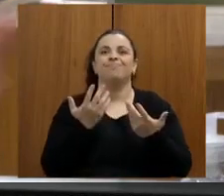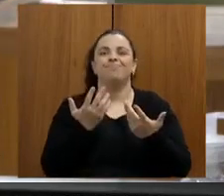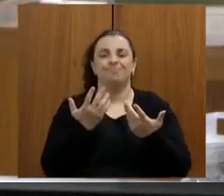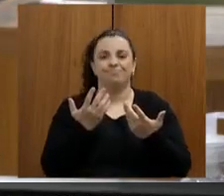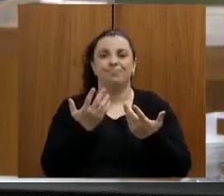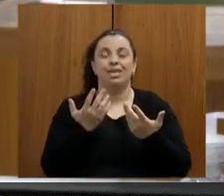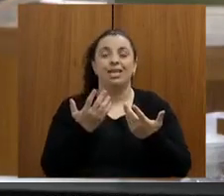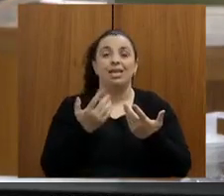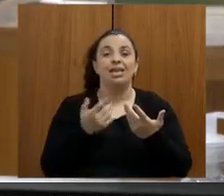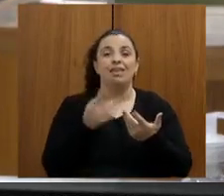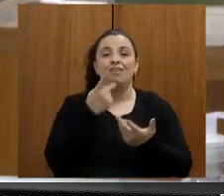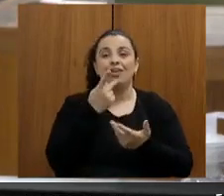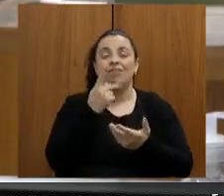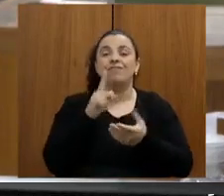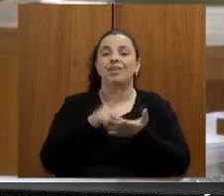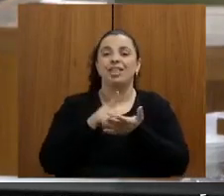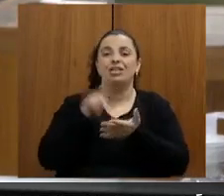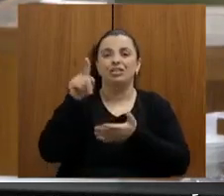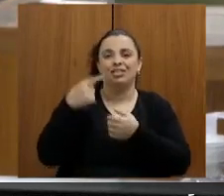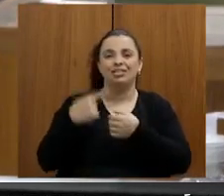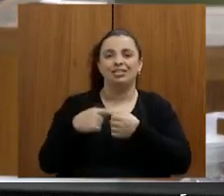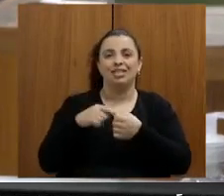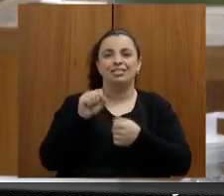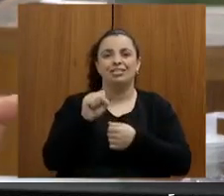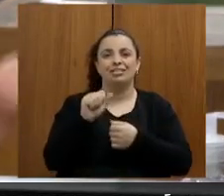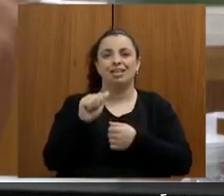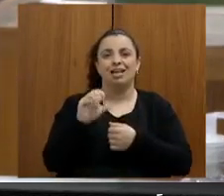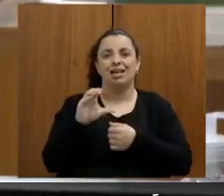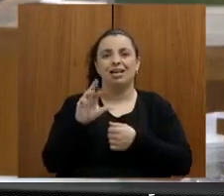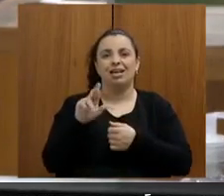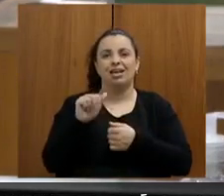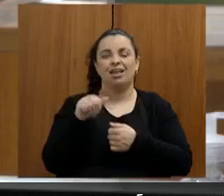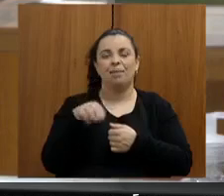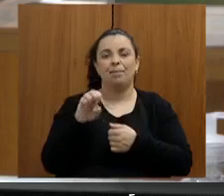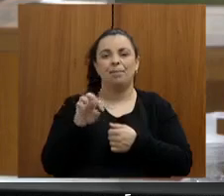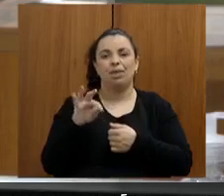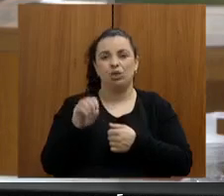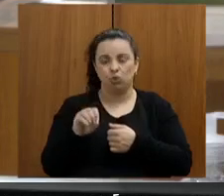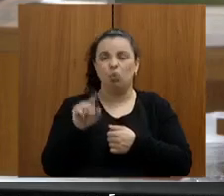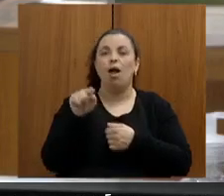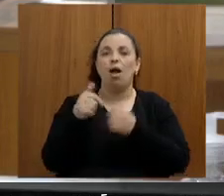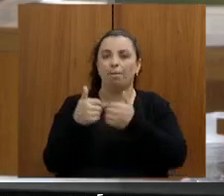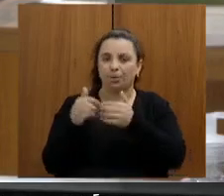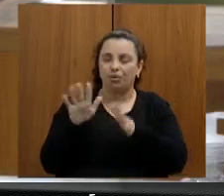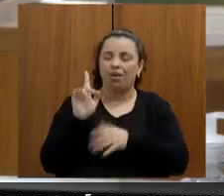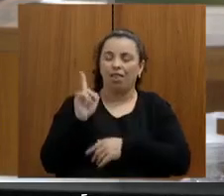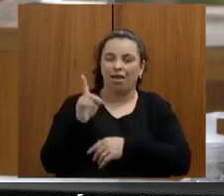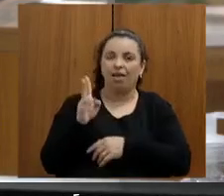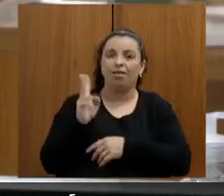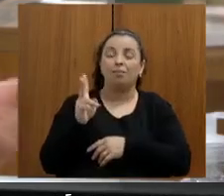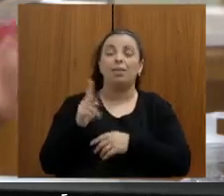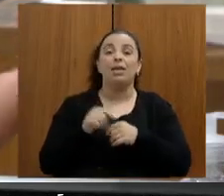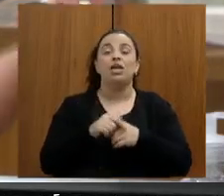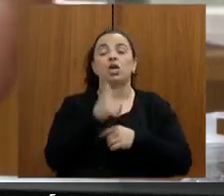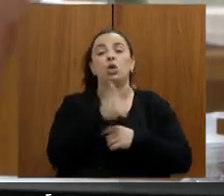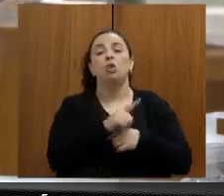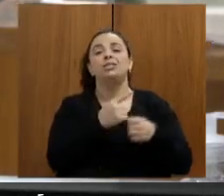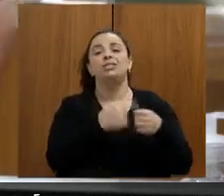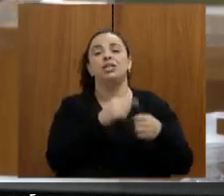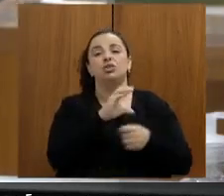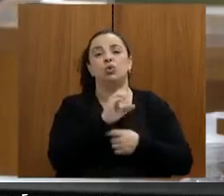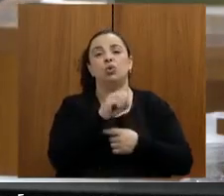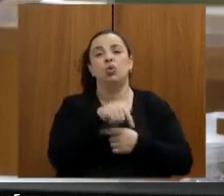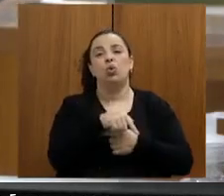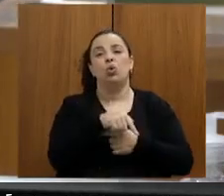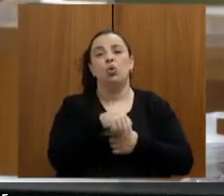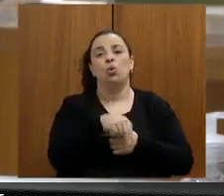lá em Sacramento na semana passada foi inaugurada eu estive no dia seguinte em Conquista com o governador município que também vai ser